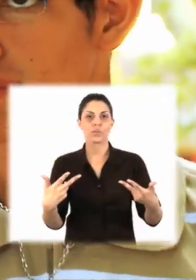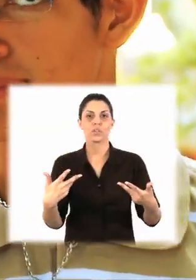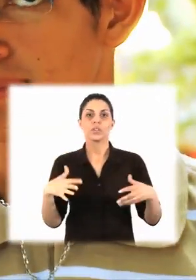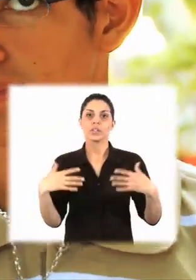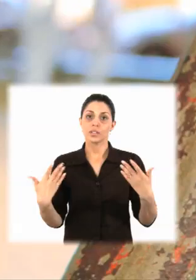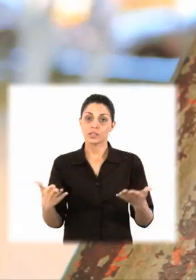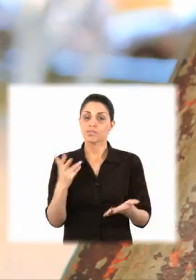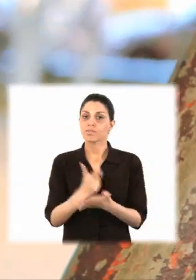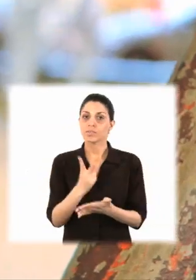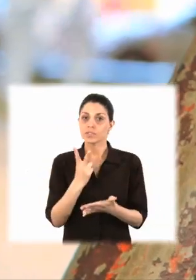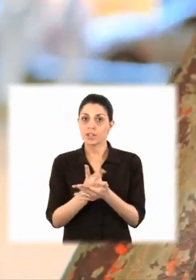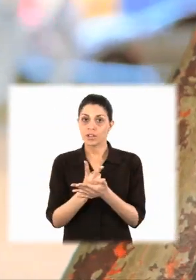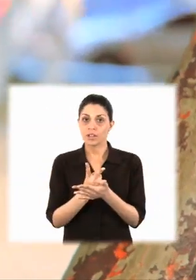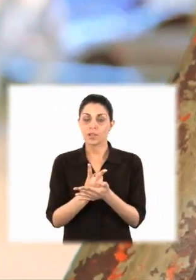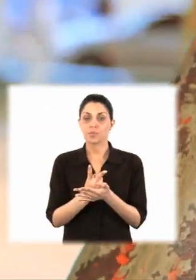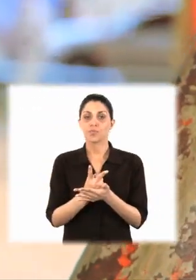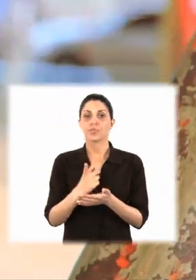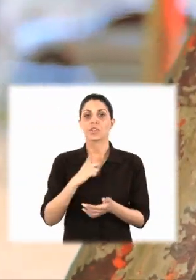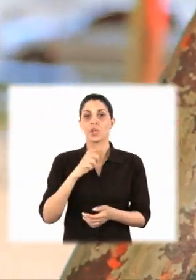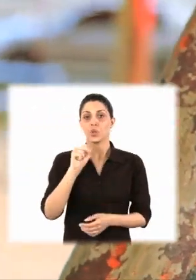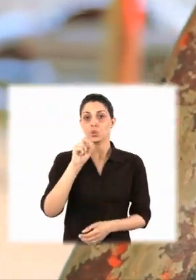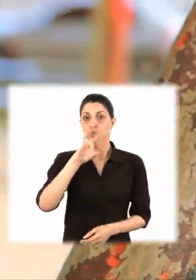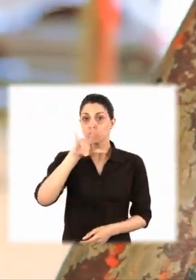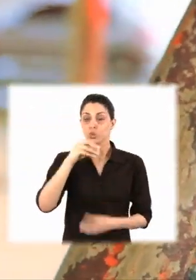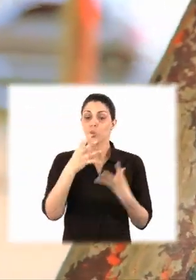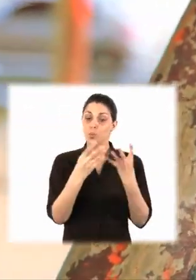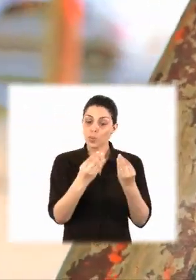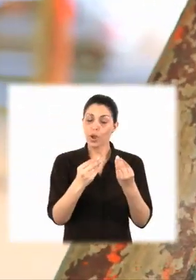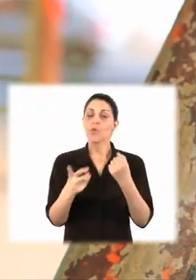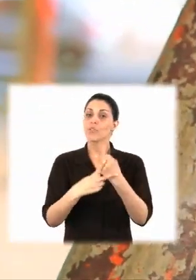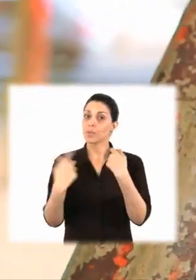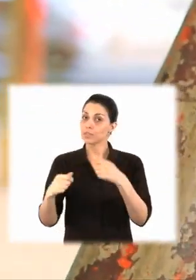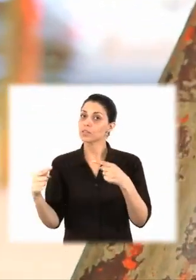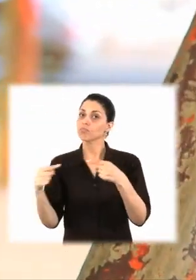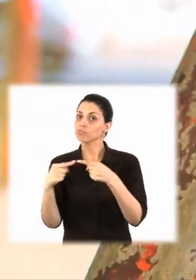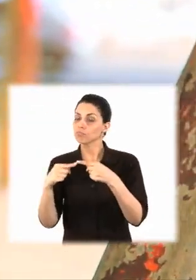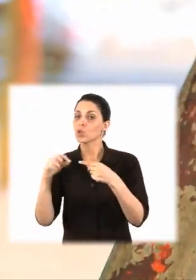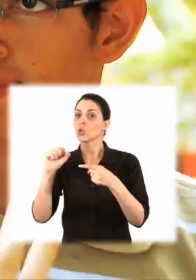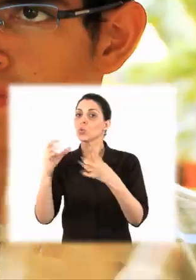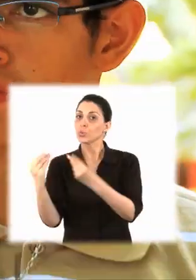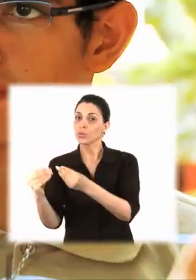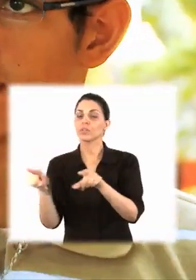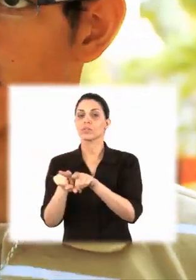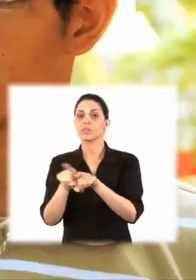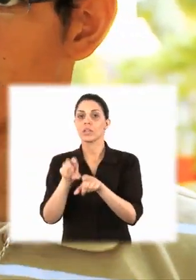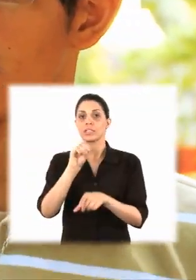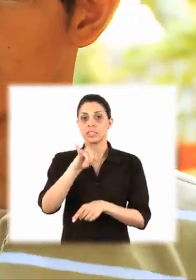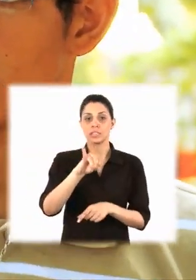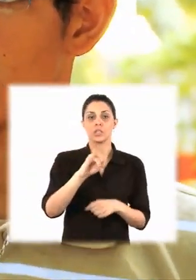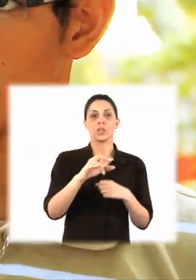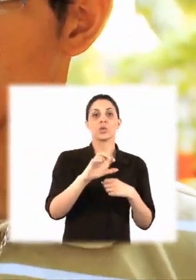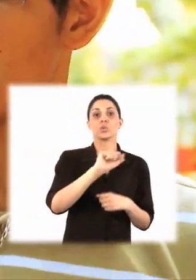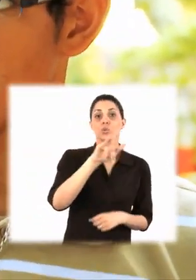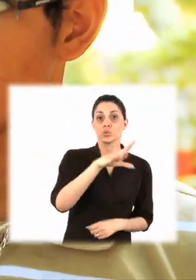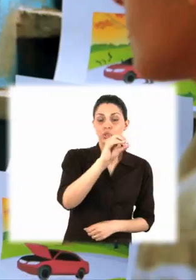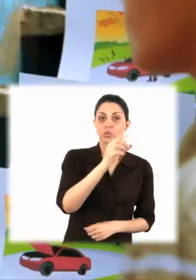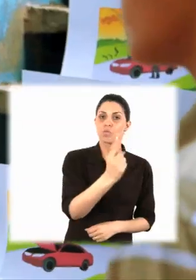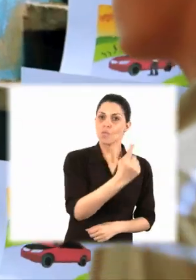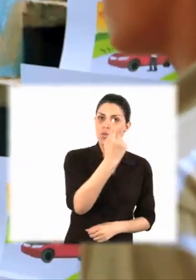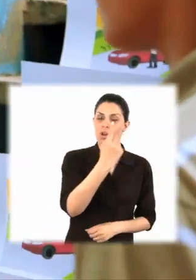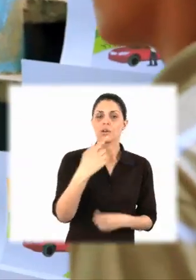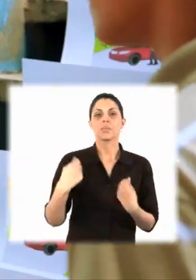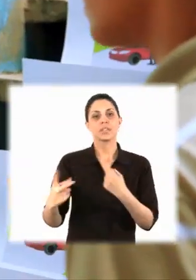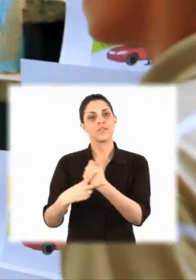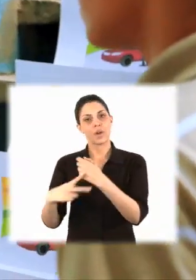né? Então, sempre que eu tiver com um sujeito plural, o meu verbo vai estar no plural. Sempre que eu tiver um sujeito no singular, o meu verbo vai estar